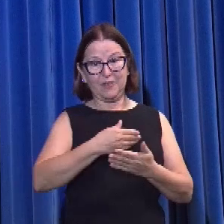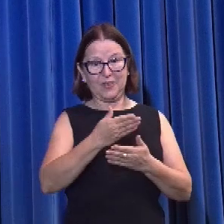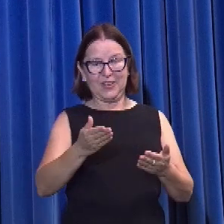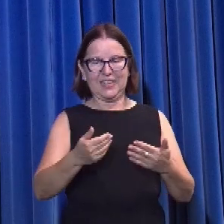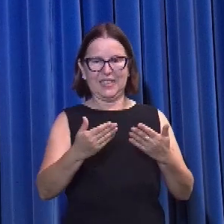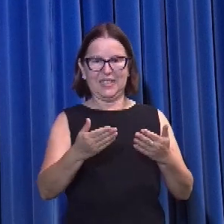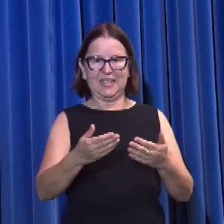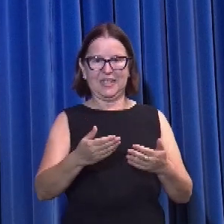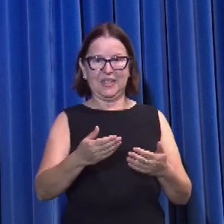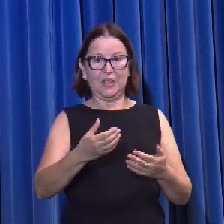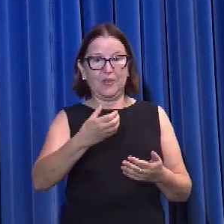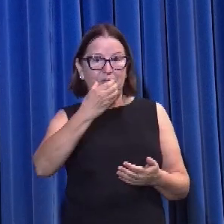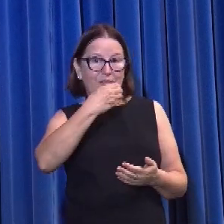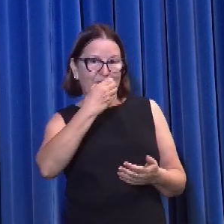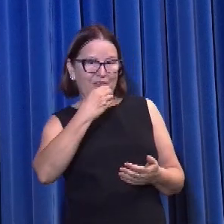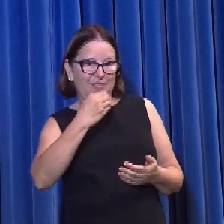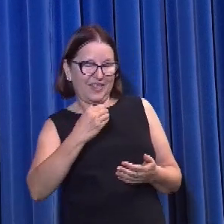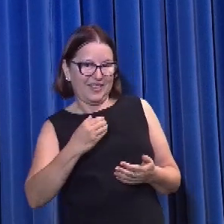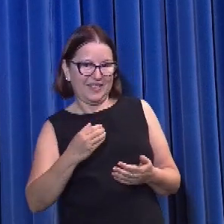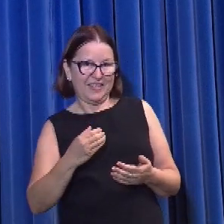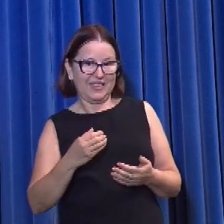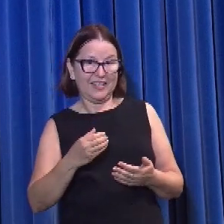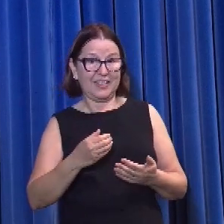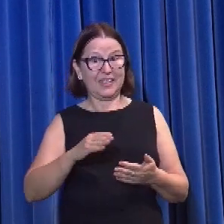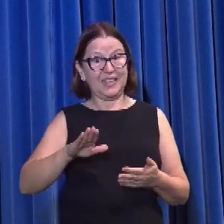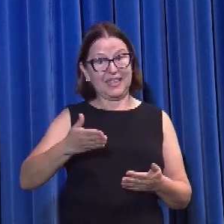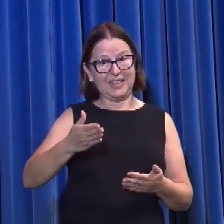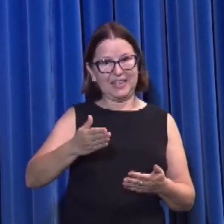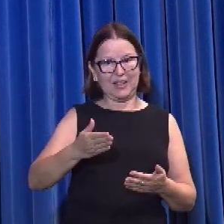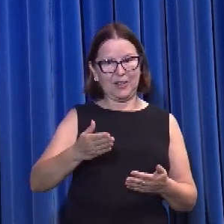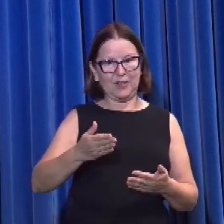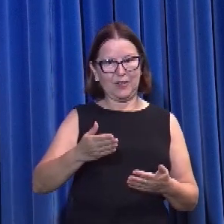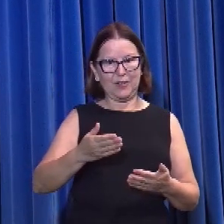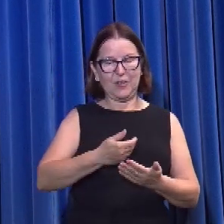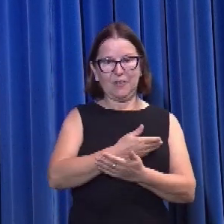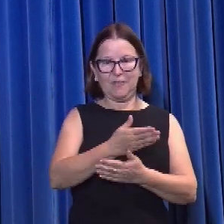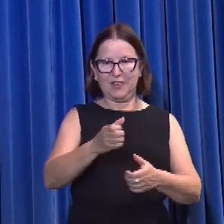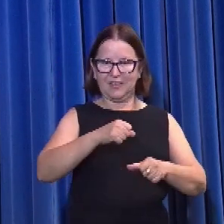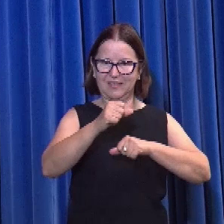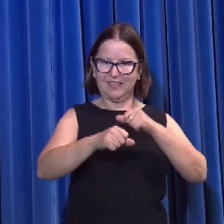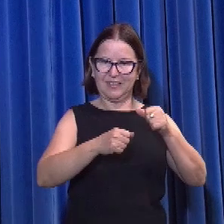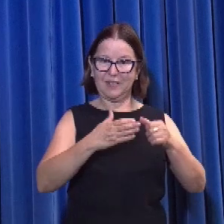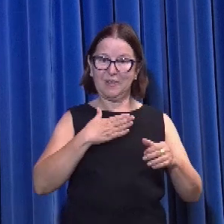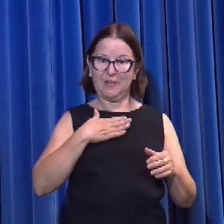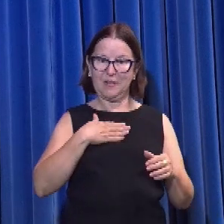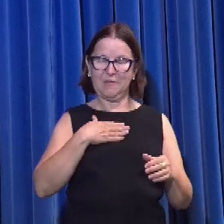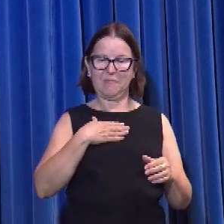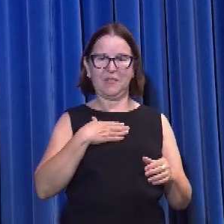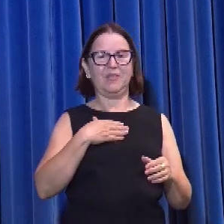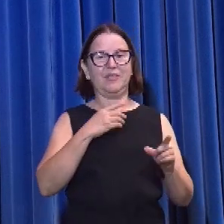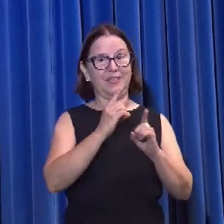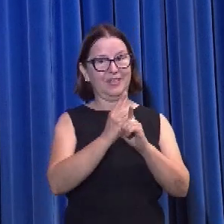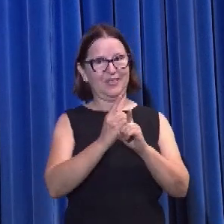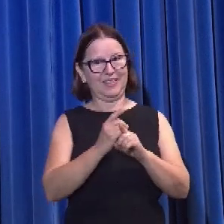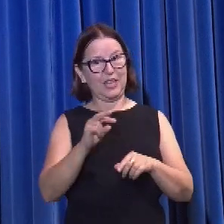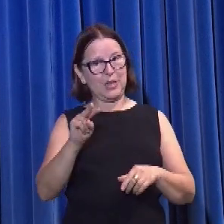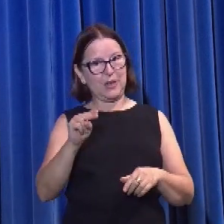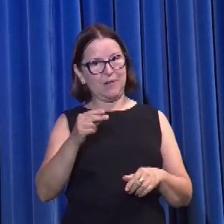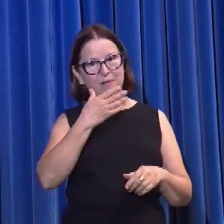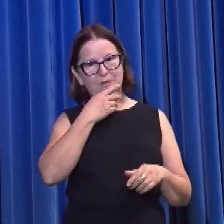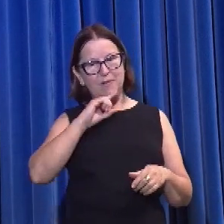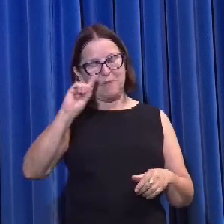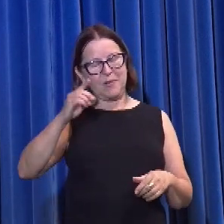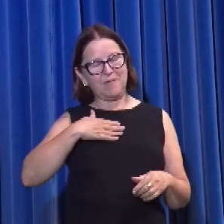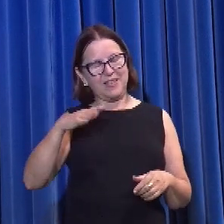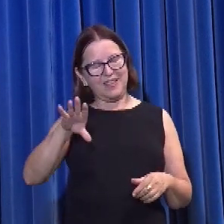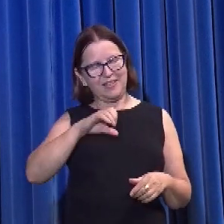fruto, e assim vos tornareis meus discípulos. Como o Pai me amou, também